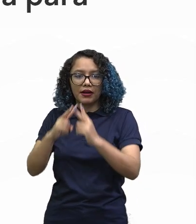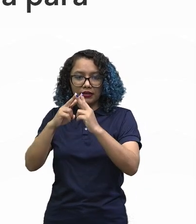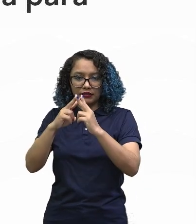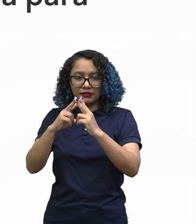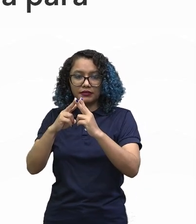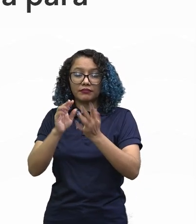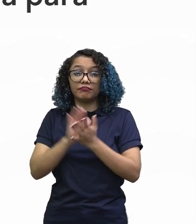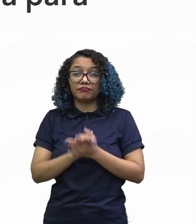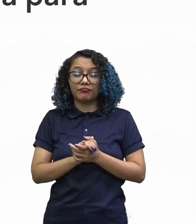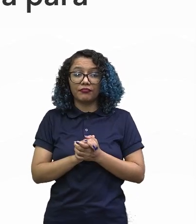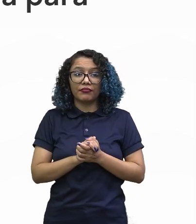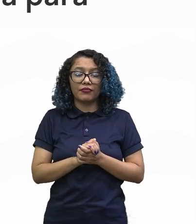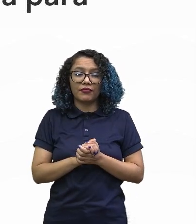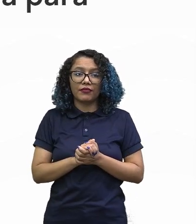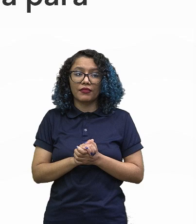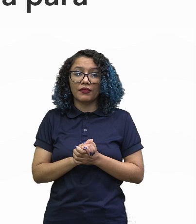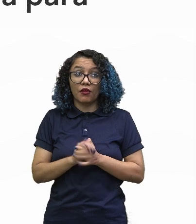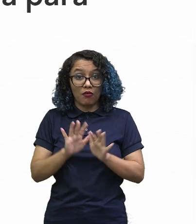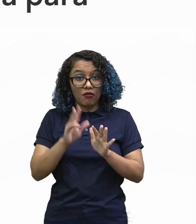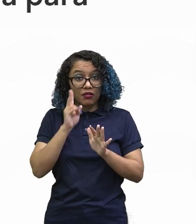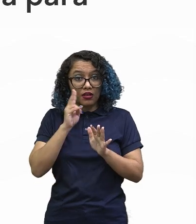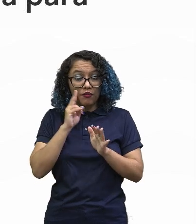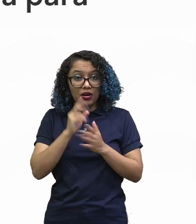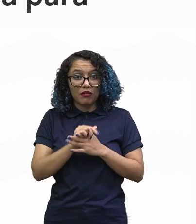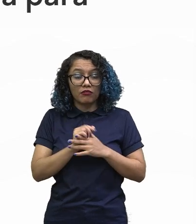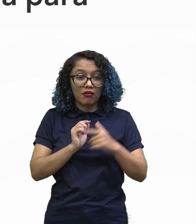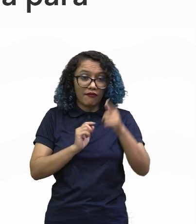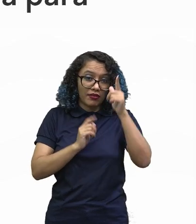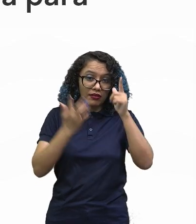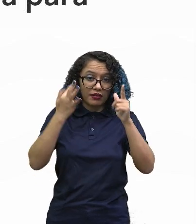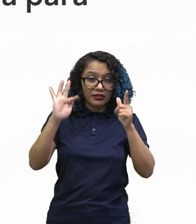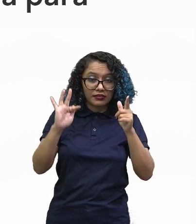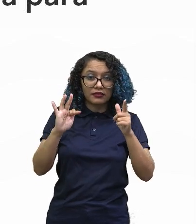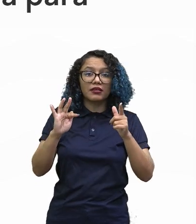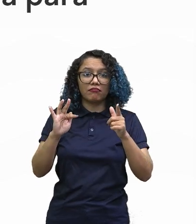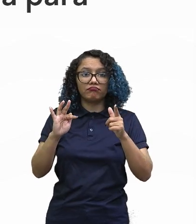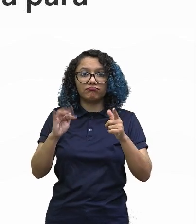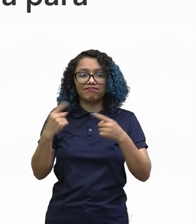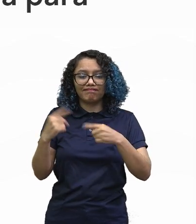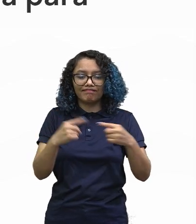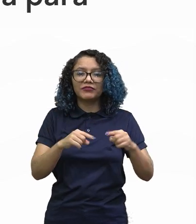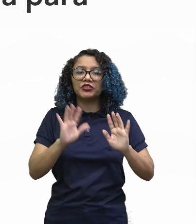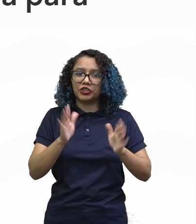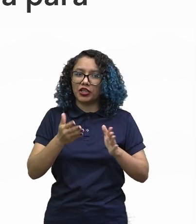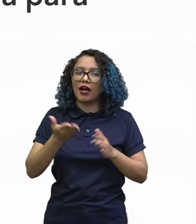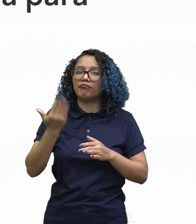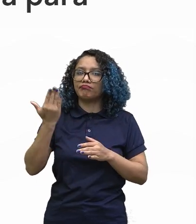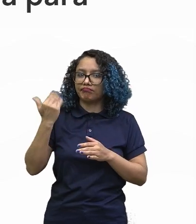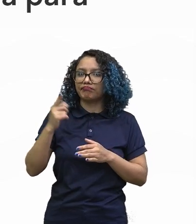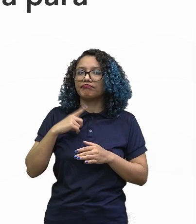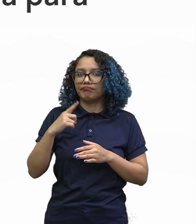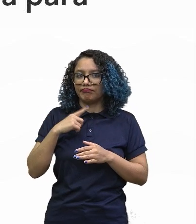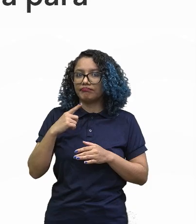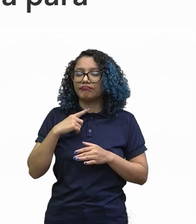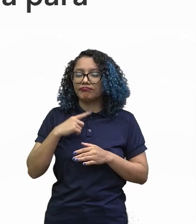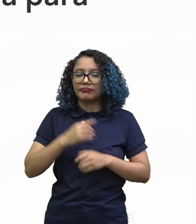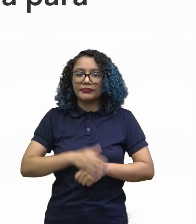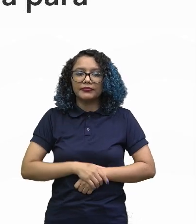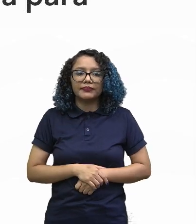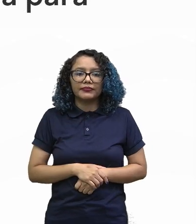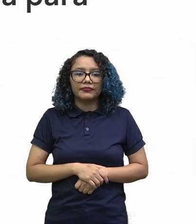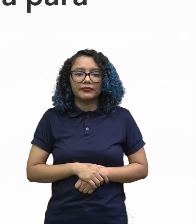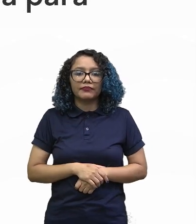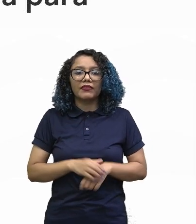já tinham ali, né, um processo histórico de embates. E aí você vai ter